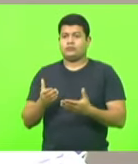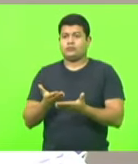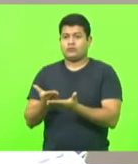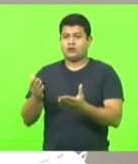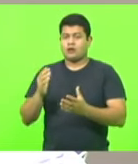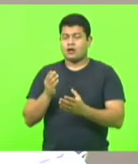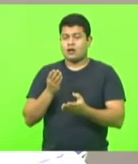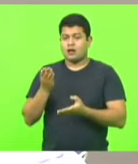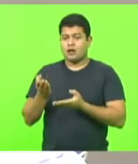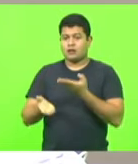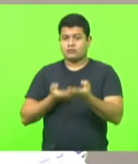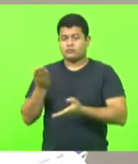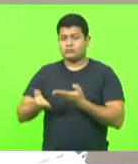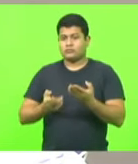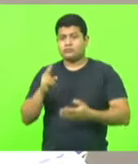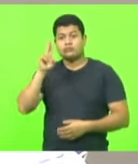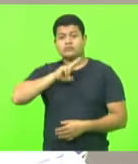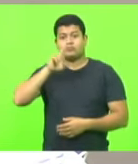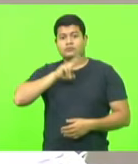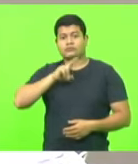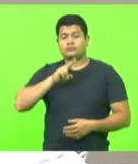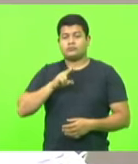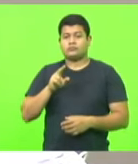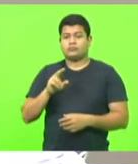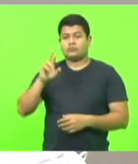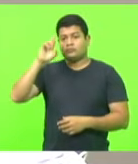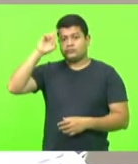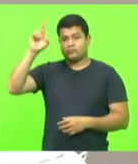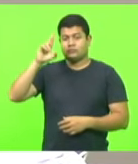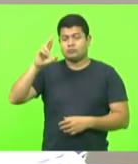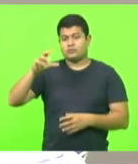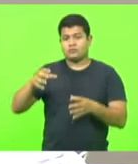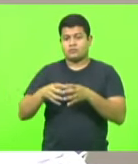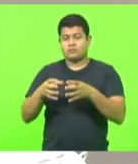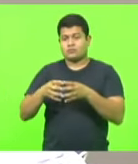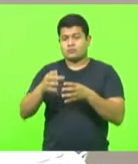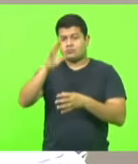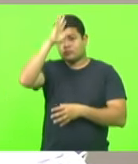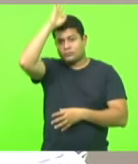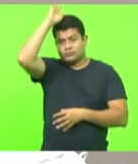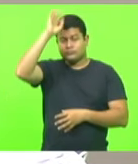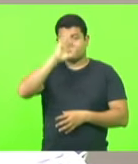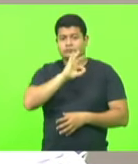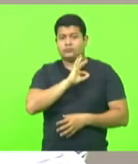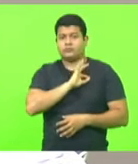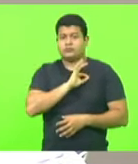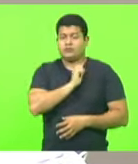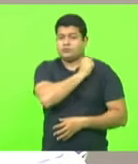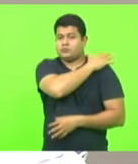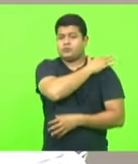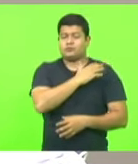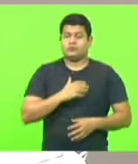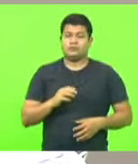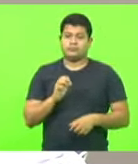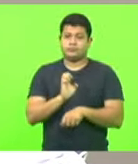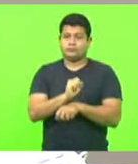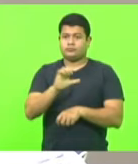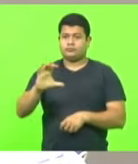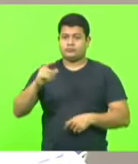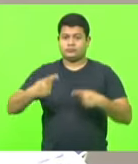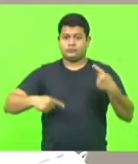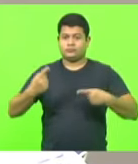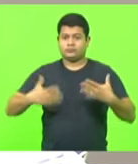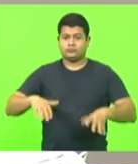emergência administradas pelo Corpo de Bombeiro Militar de Santa Catarina, em discussão. Não havendo quem queira discutir, em votação, deputados que aprovam permaneçam